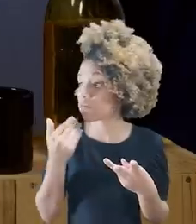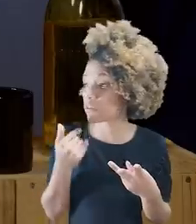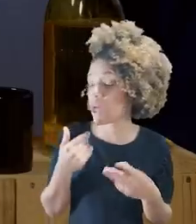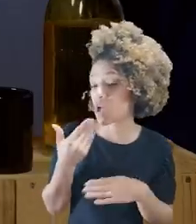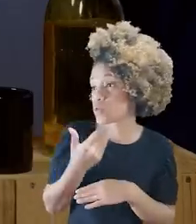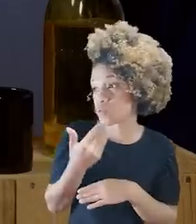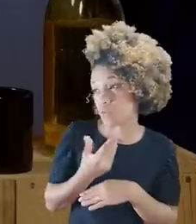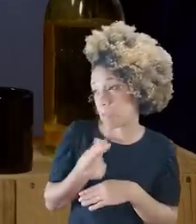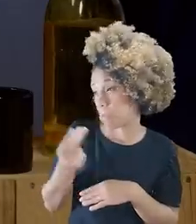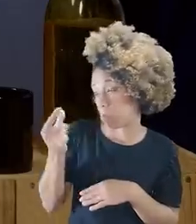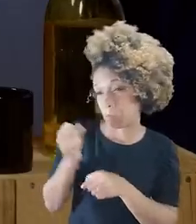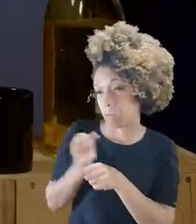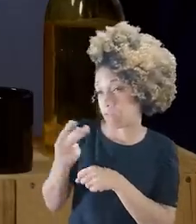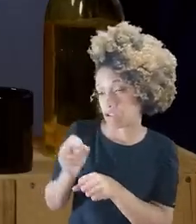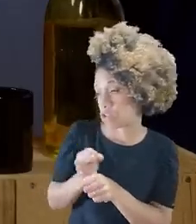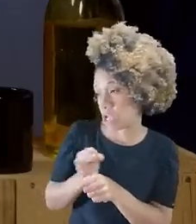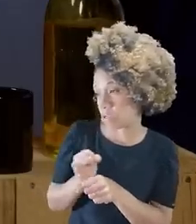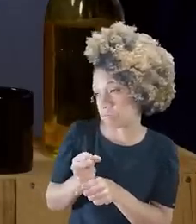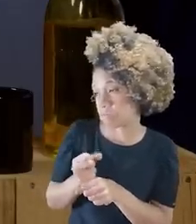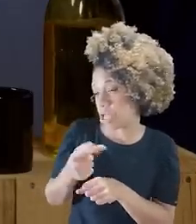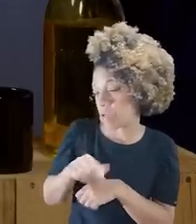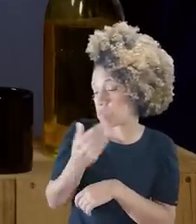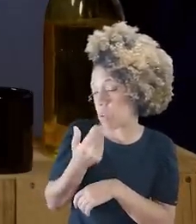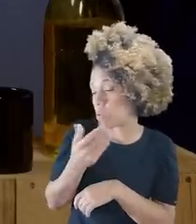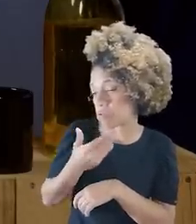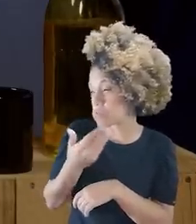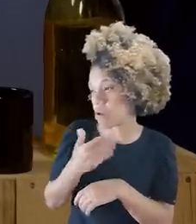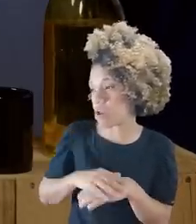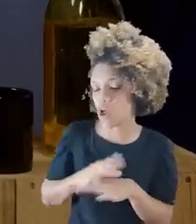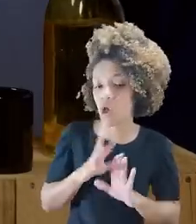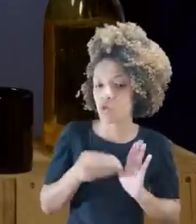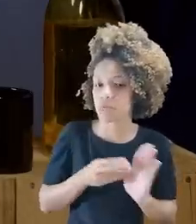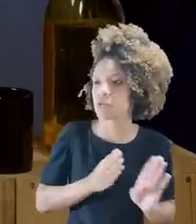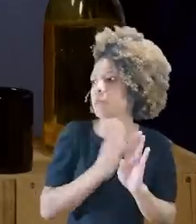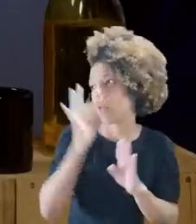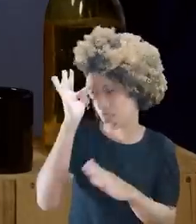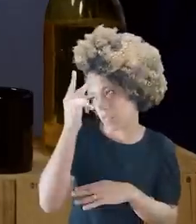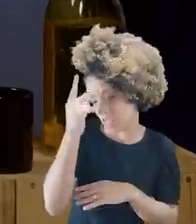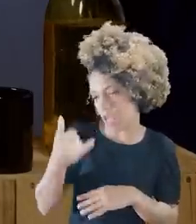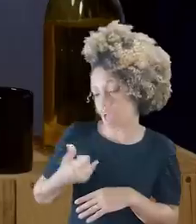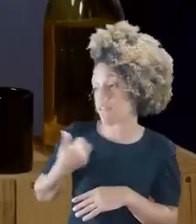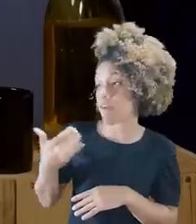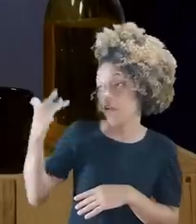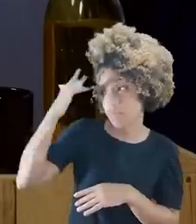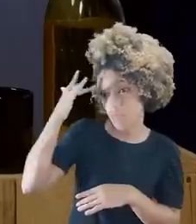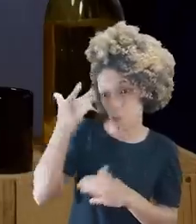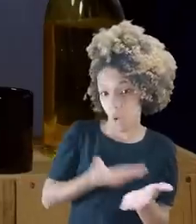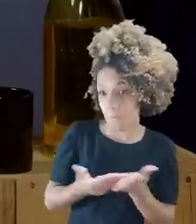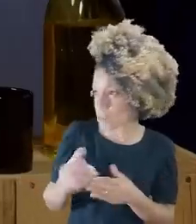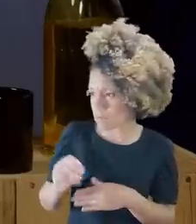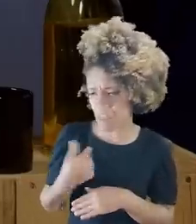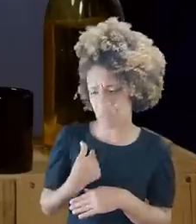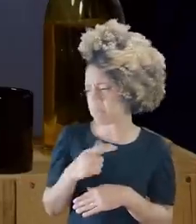açúcar muitos 20 anos sei lá eu não eu tenho uma todo mundo que descobre o TDH na fase adulta tem que começar do zero